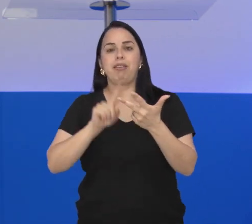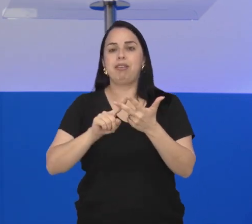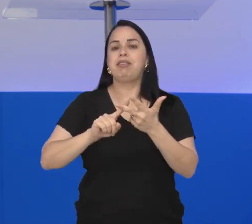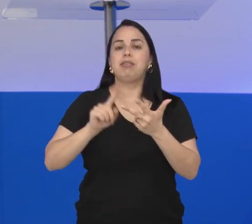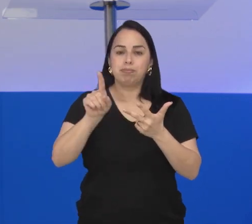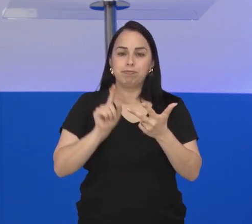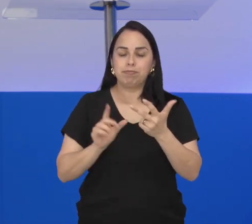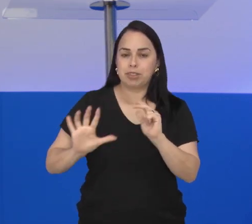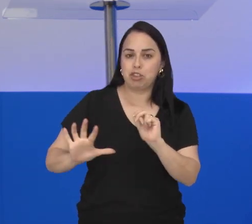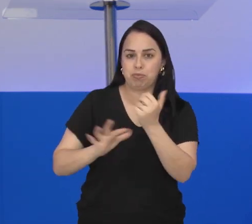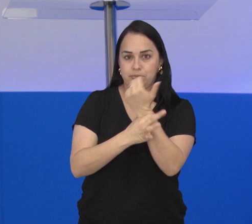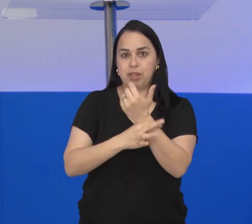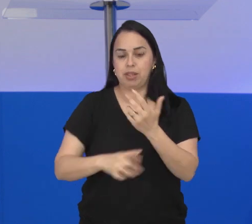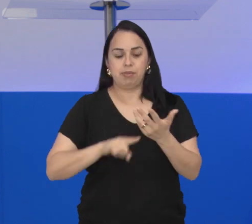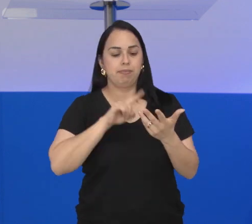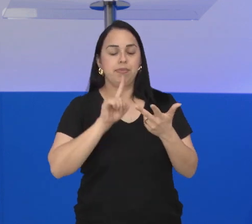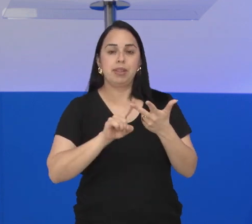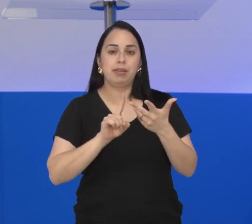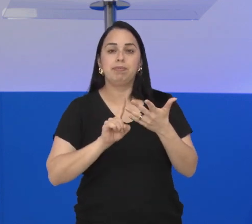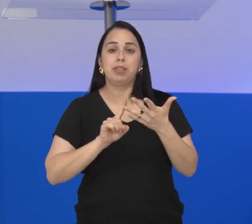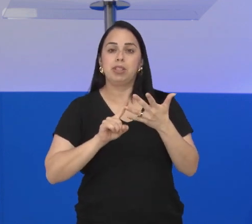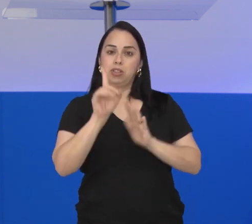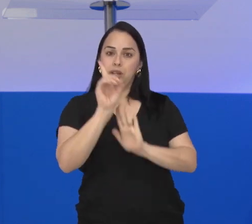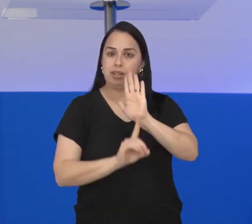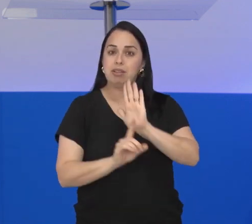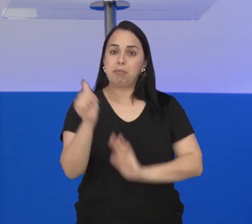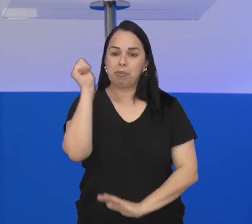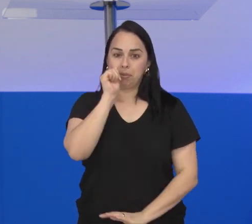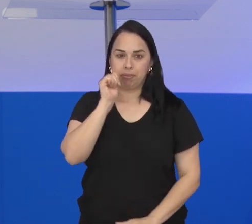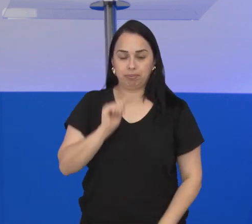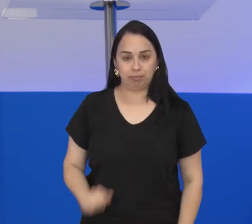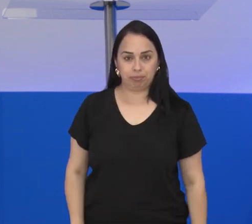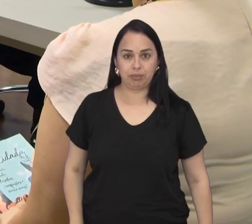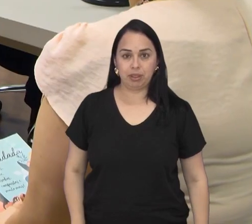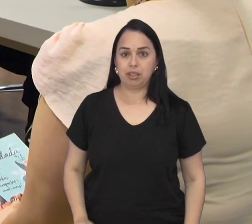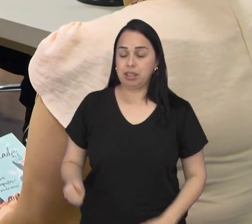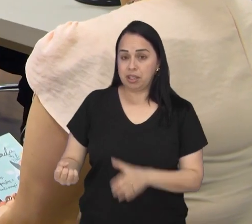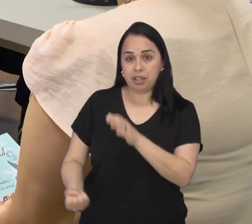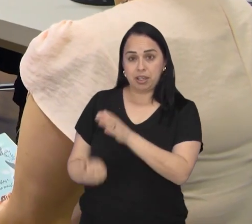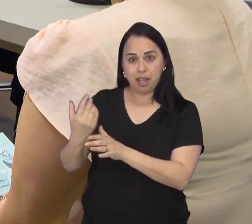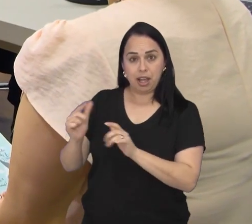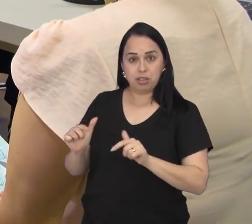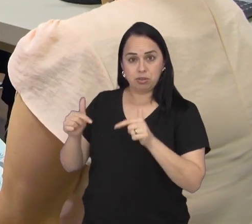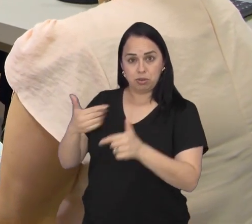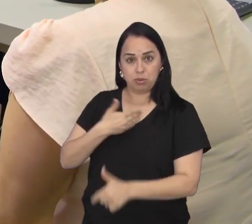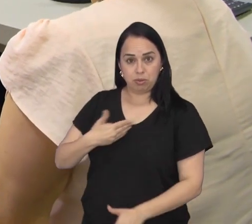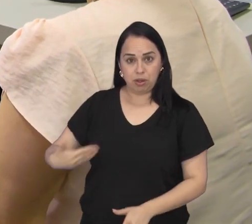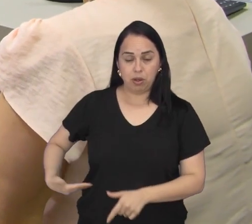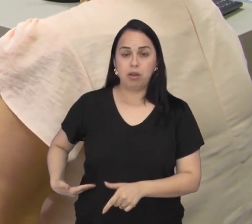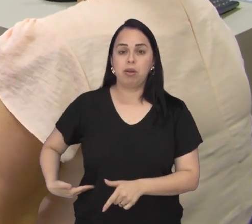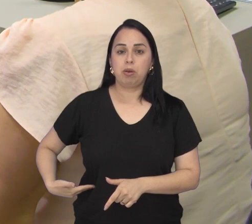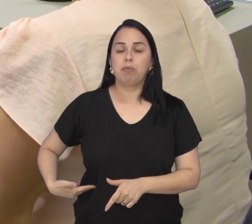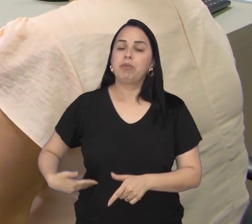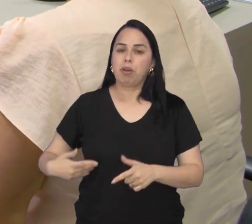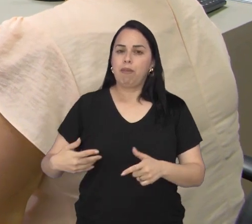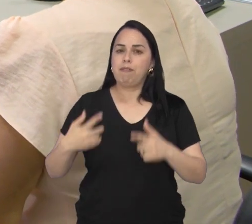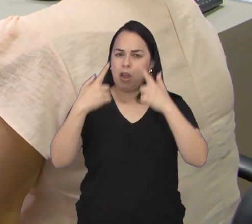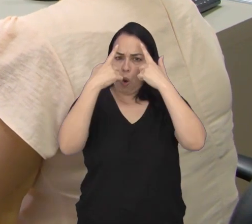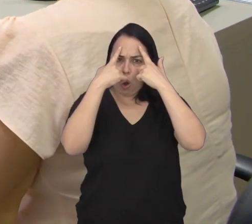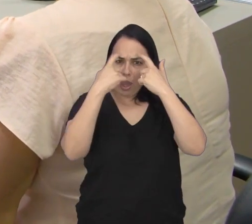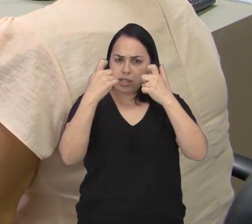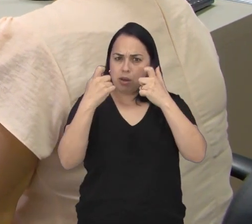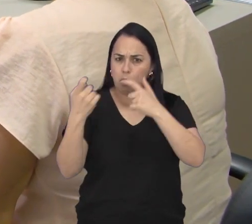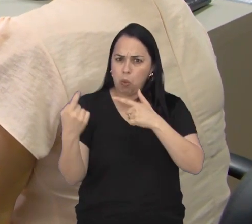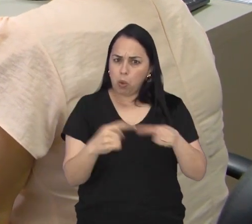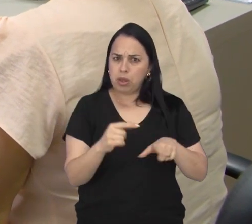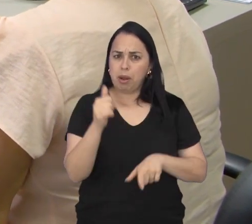projetos voltados para a segurança e garantia dos direitos das mulheres. Reforçar as políticas públicas de